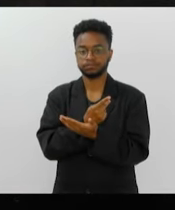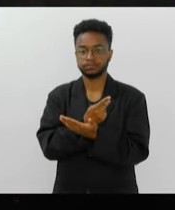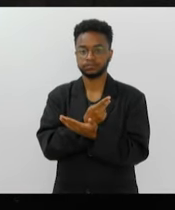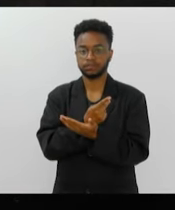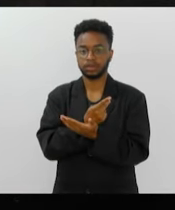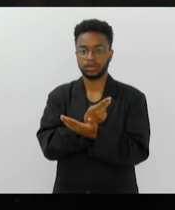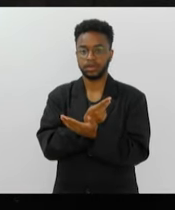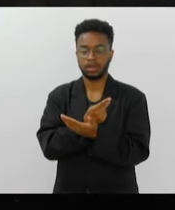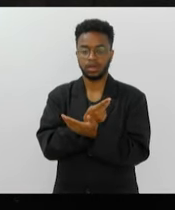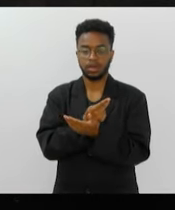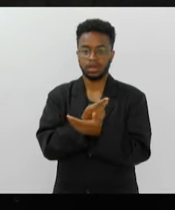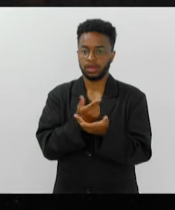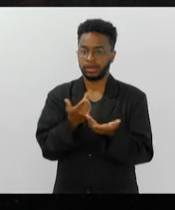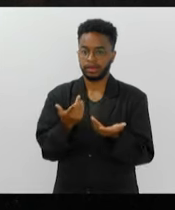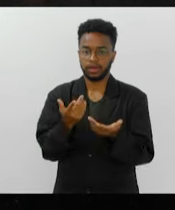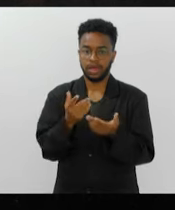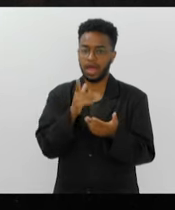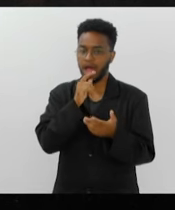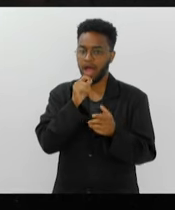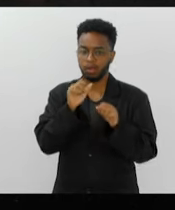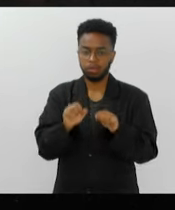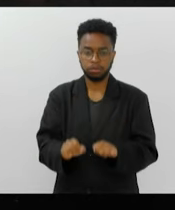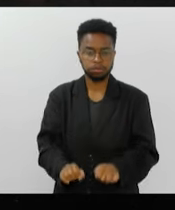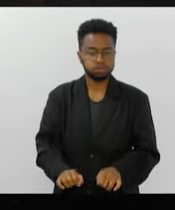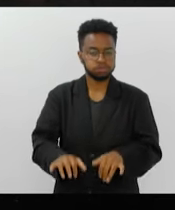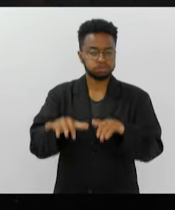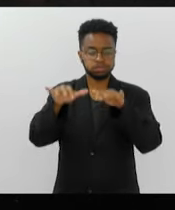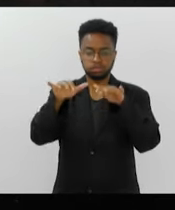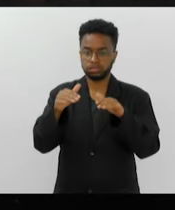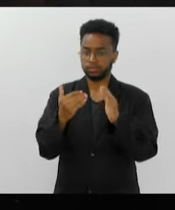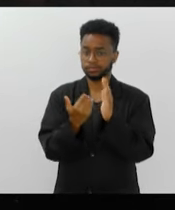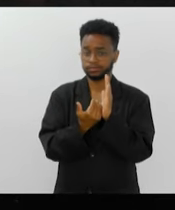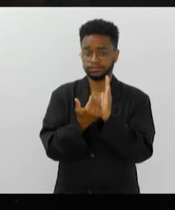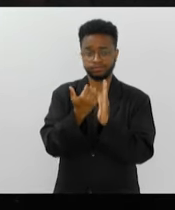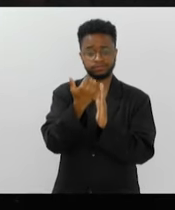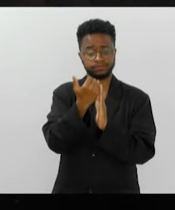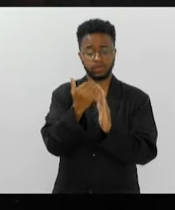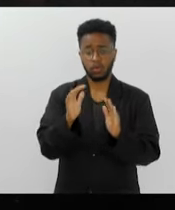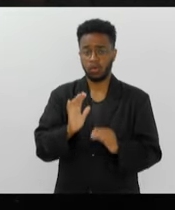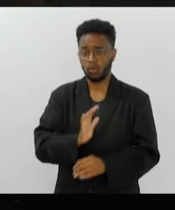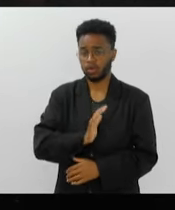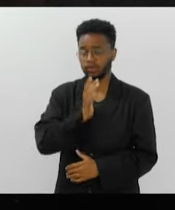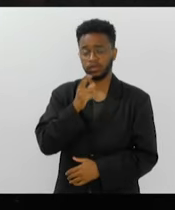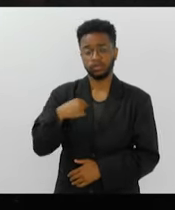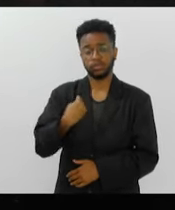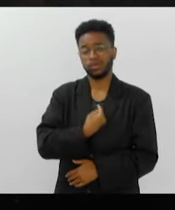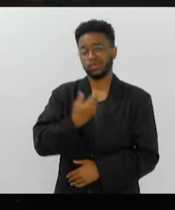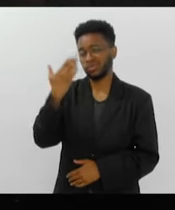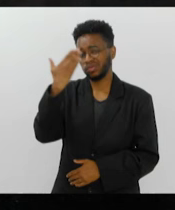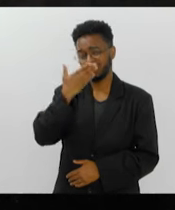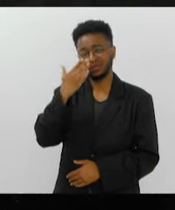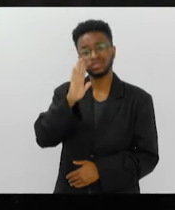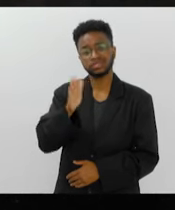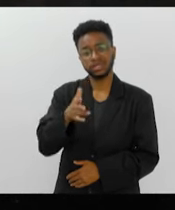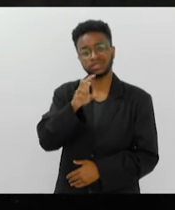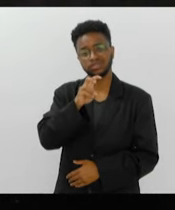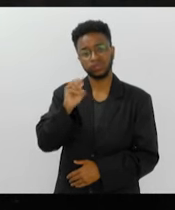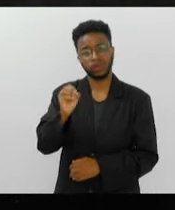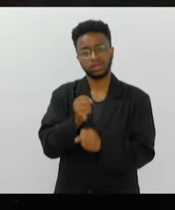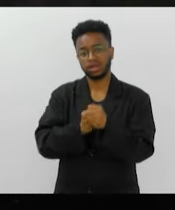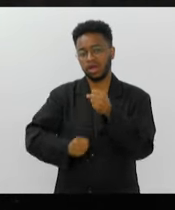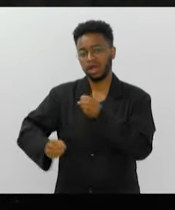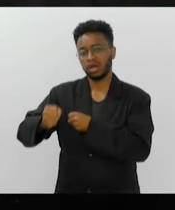de uma tragédia de Enchente que não se via há mais de C